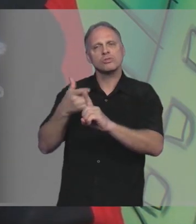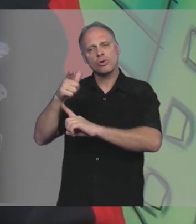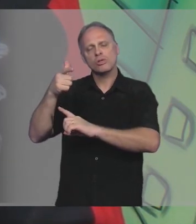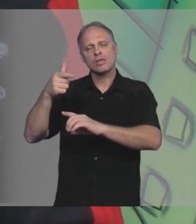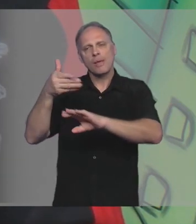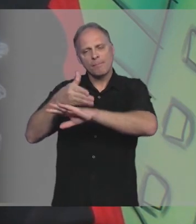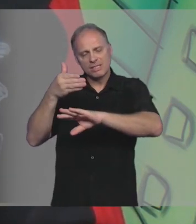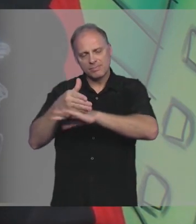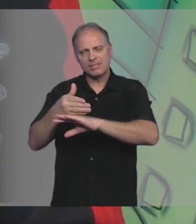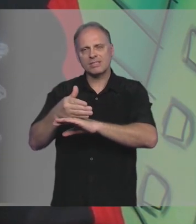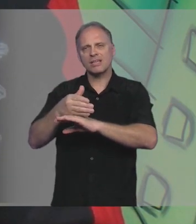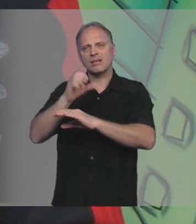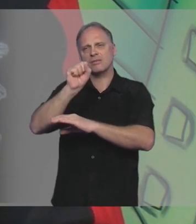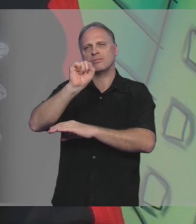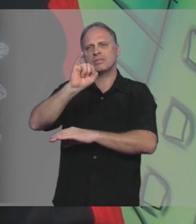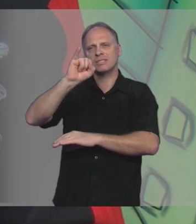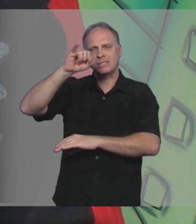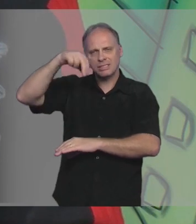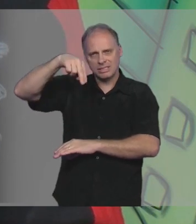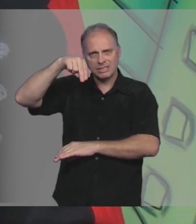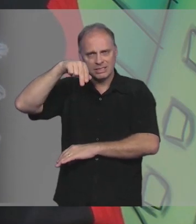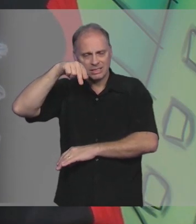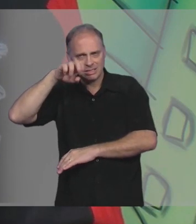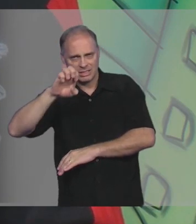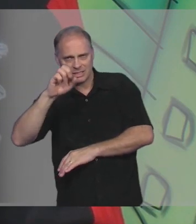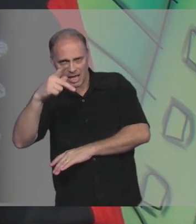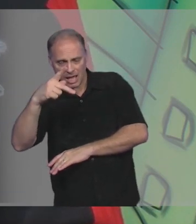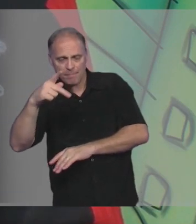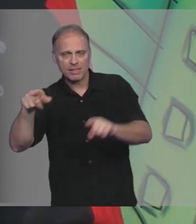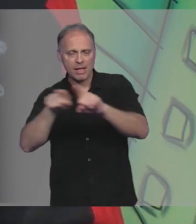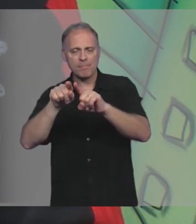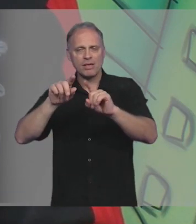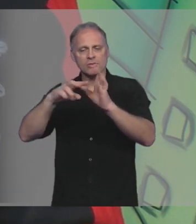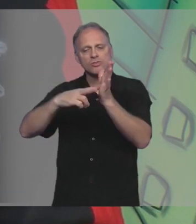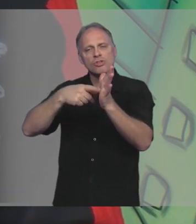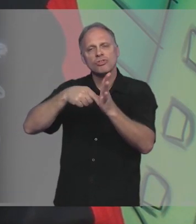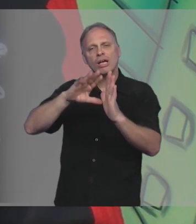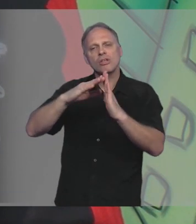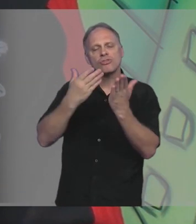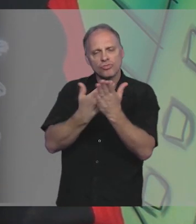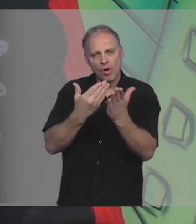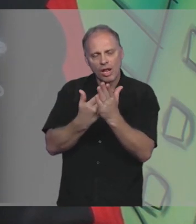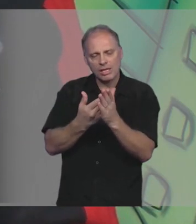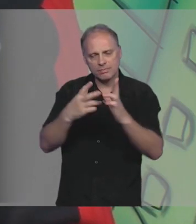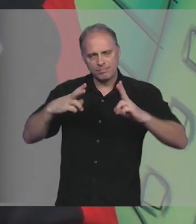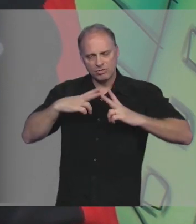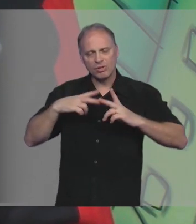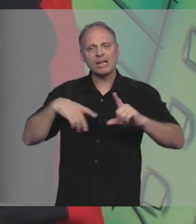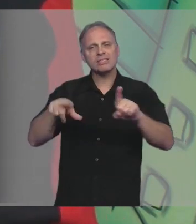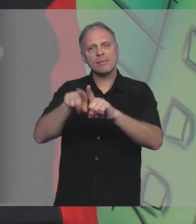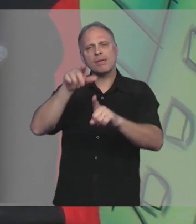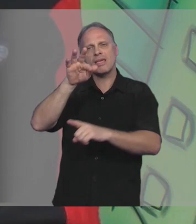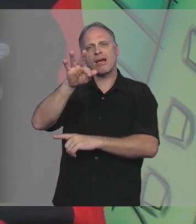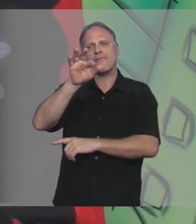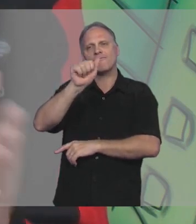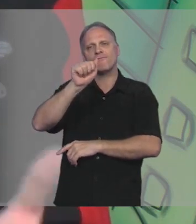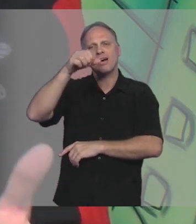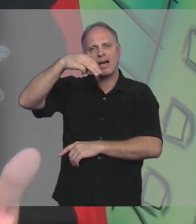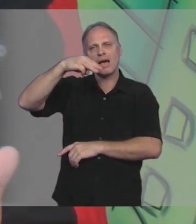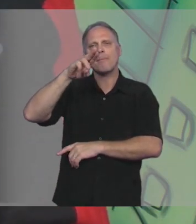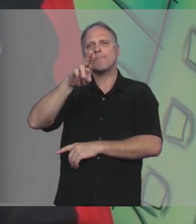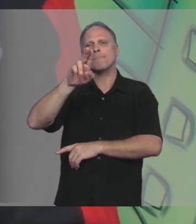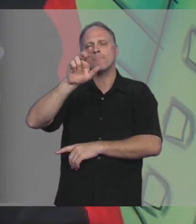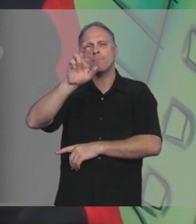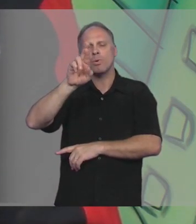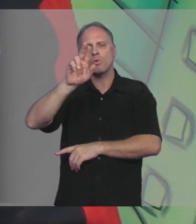o Sinep, o Sindicato das Escolas Privadas, e também a FAMURGS, eles estão em